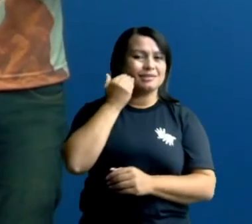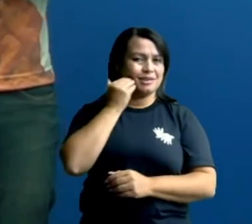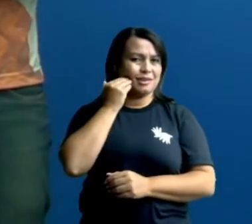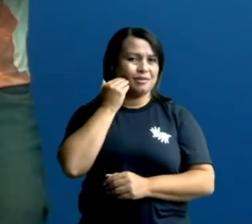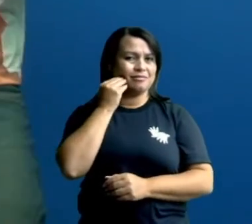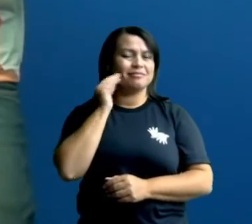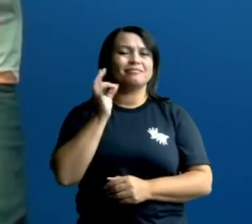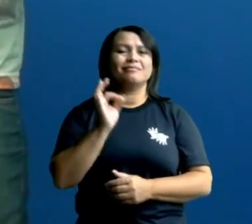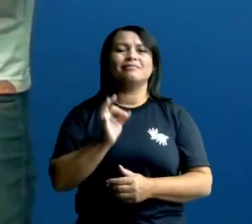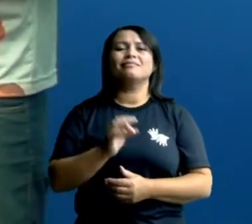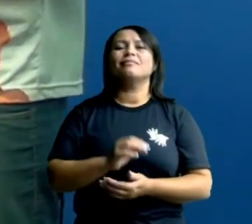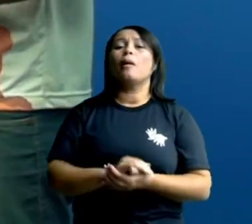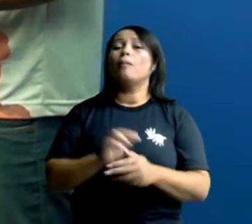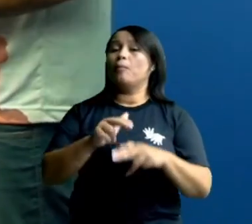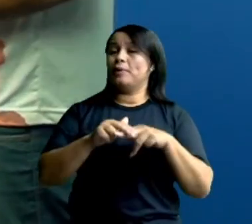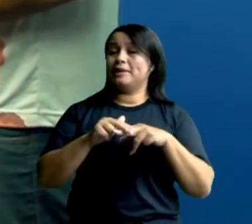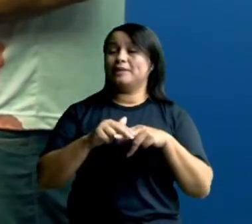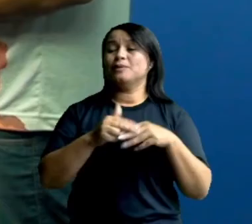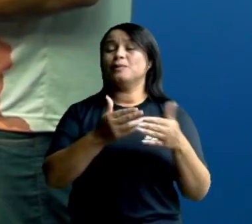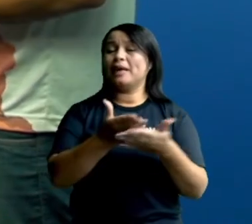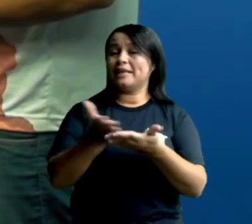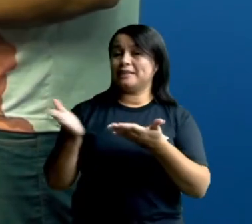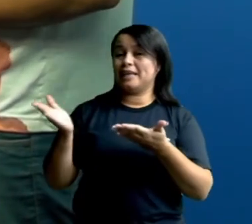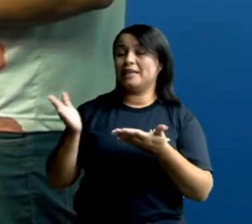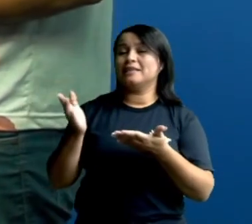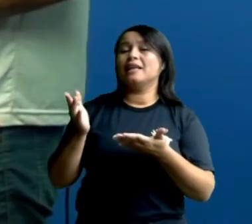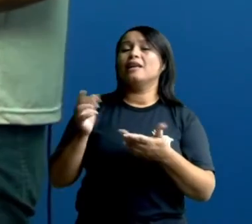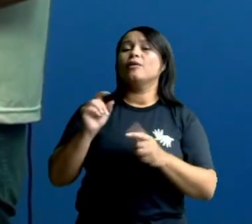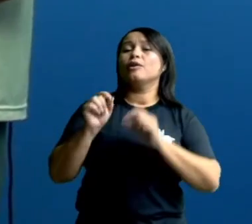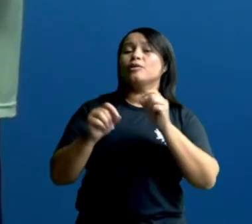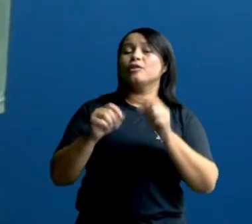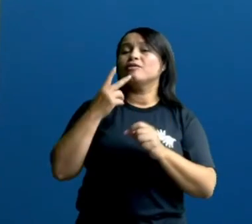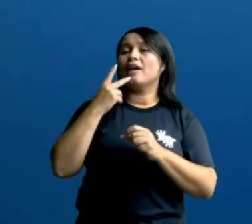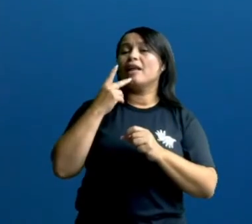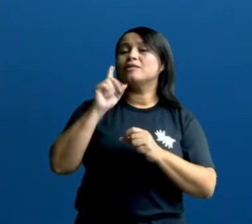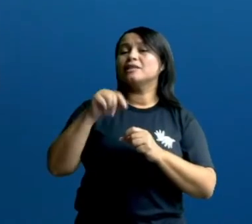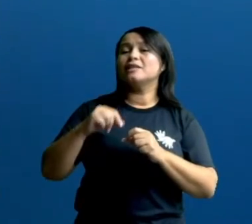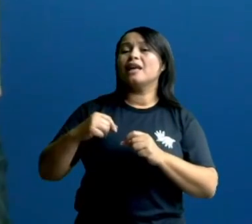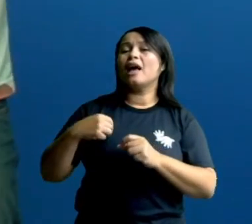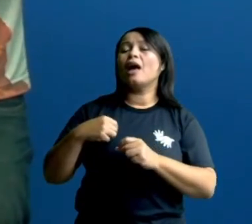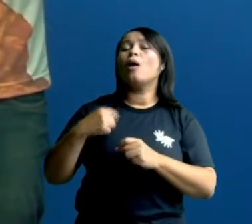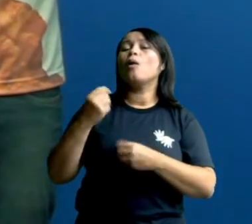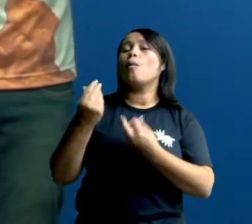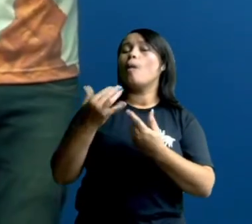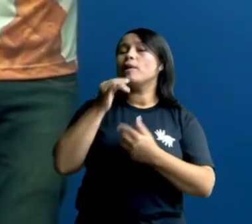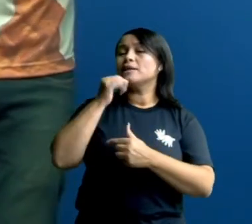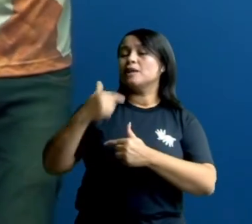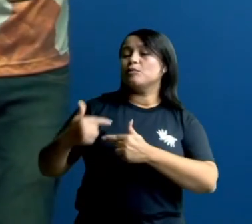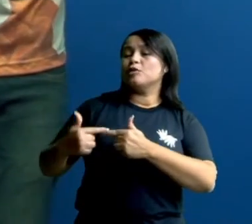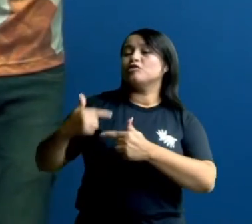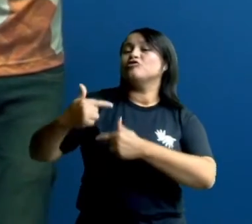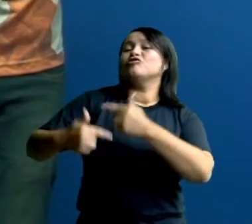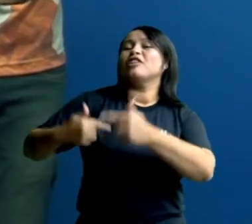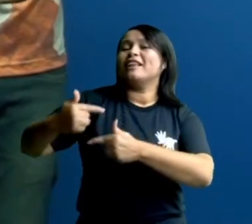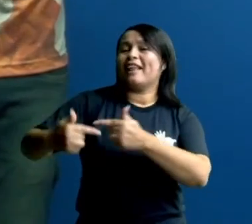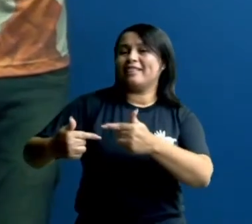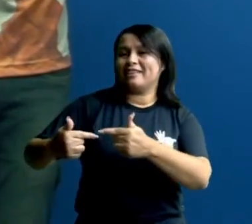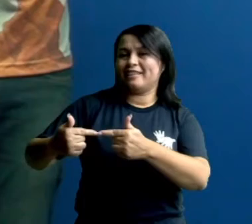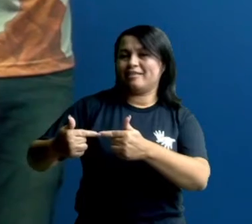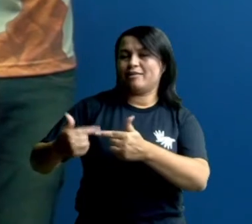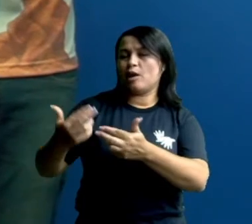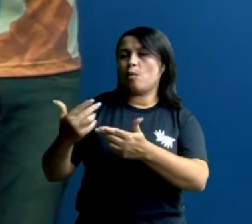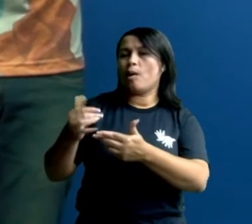gente, certo? Portanto, esse daí seria o que nós chamamos de herança genética. E aí a gente entra em uma